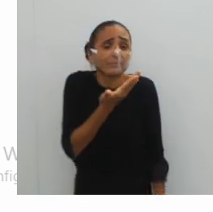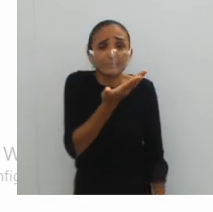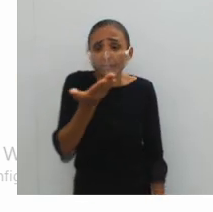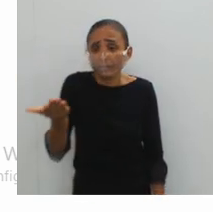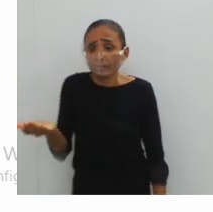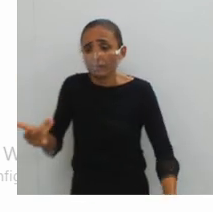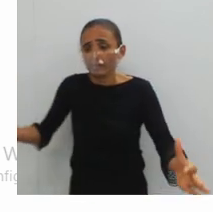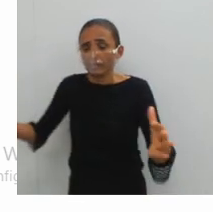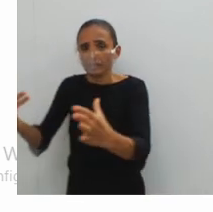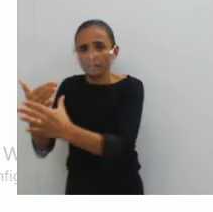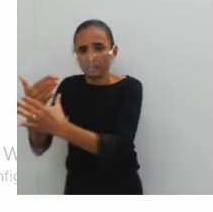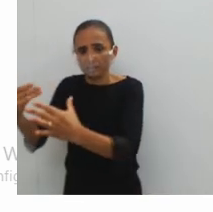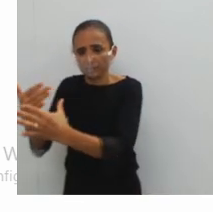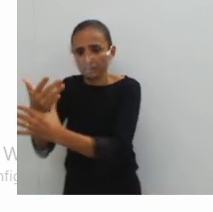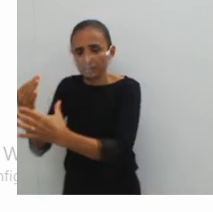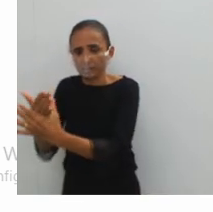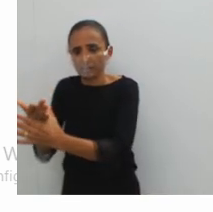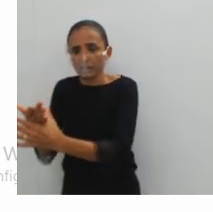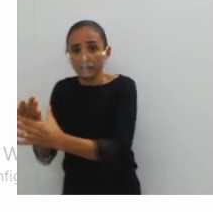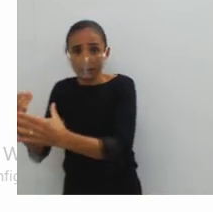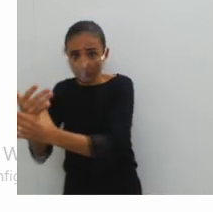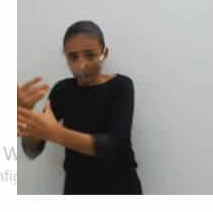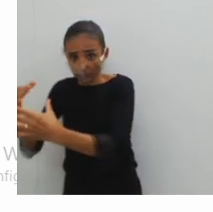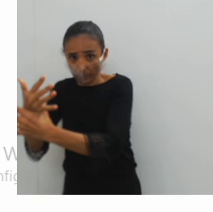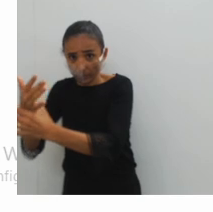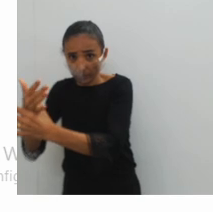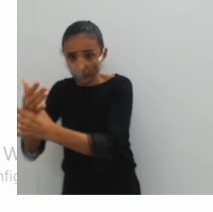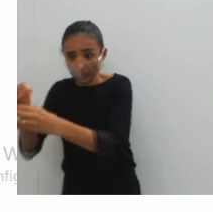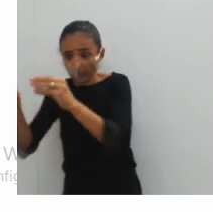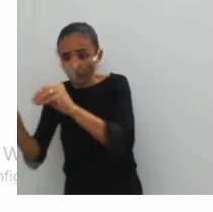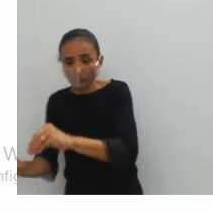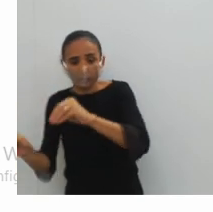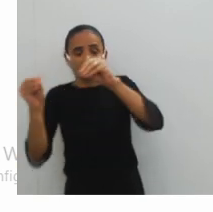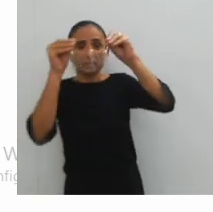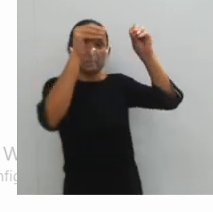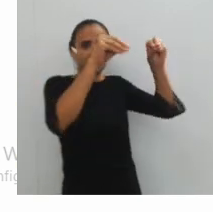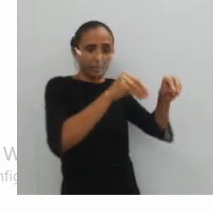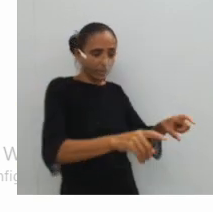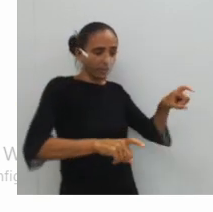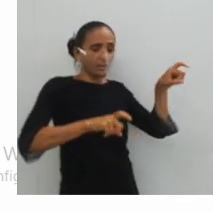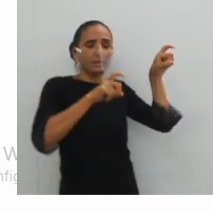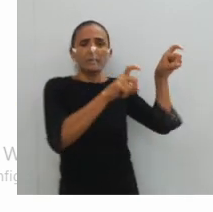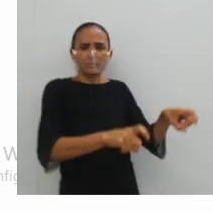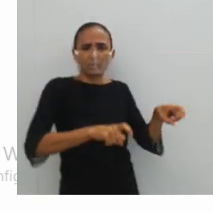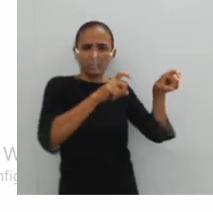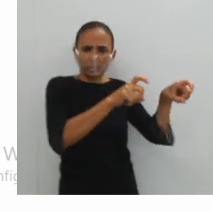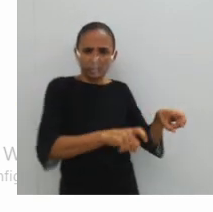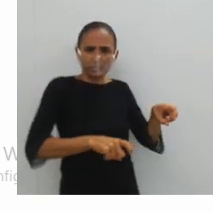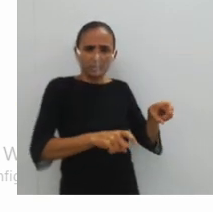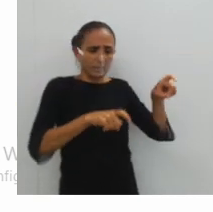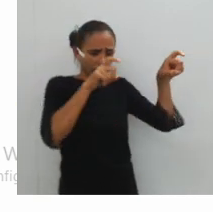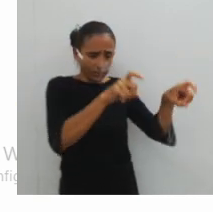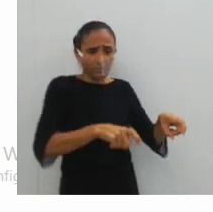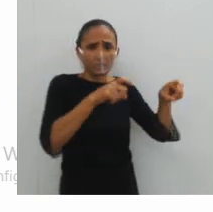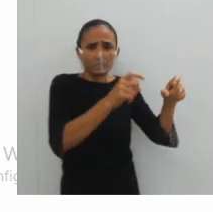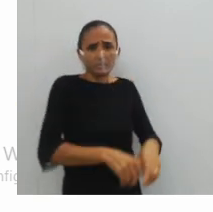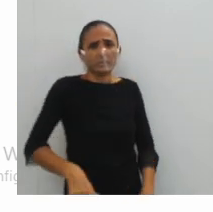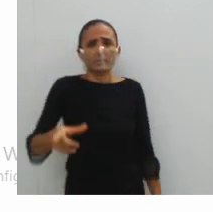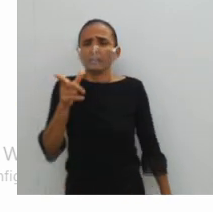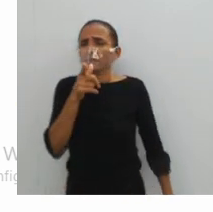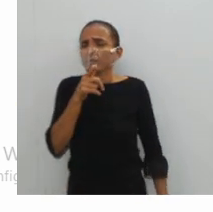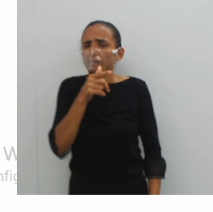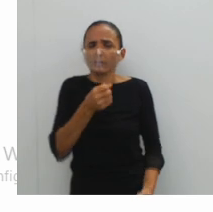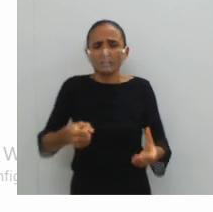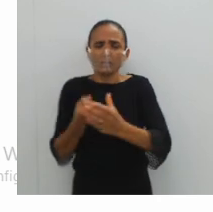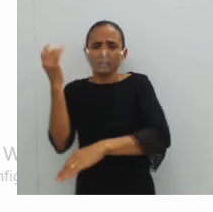tá, gente? Então as pessoas querem a tranquilidade do campo. Tem gente que vai exercer no campo as